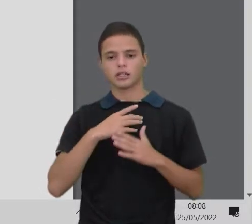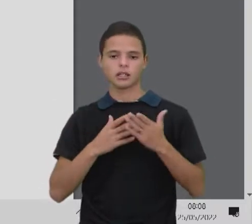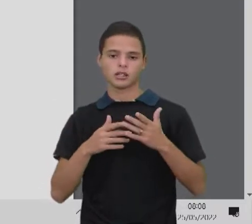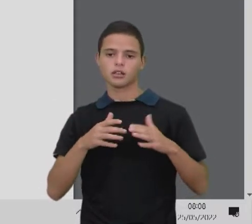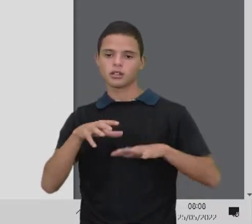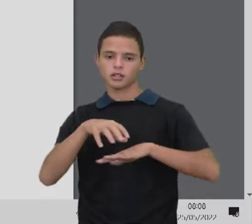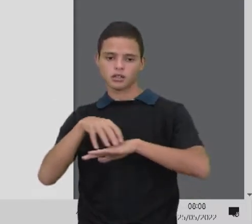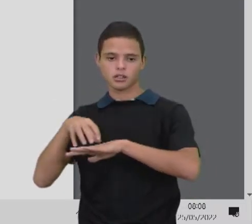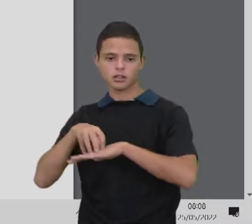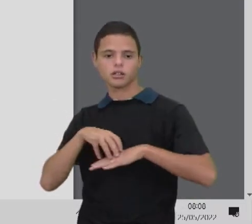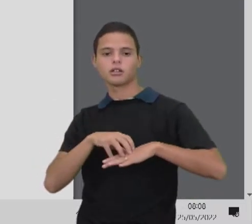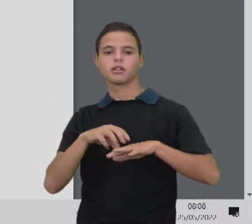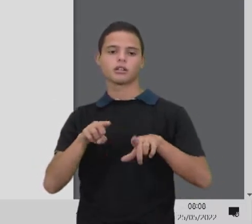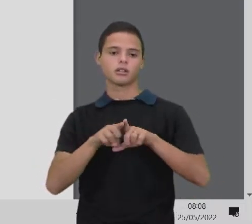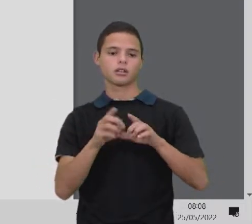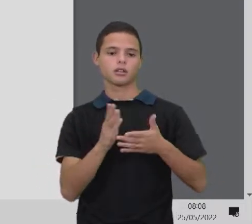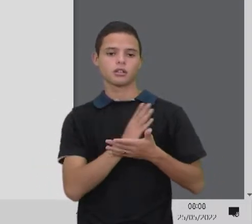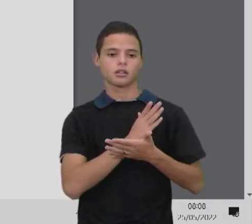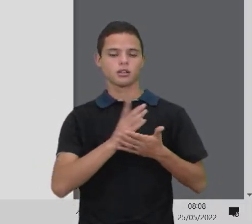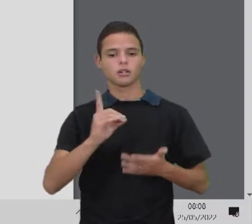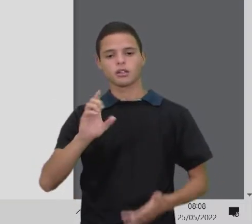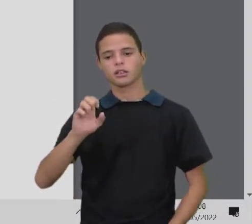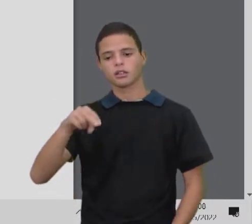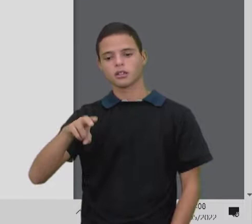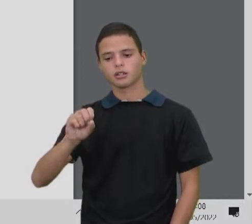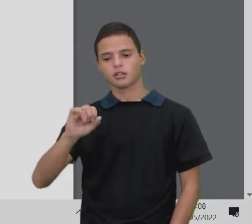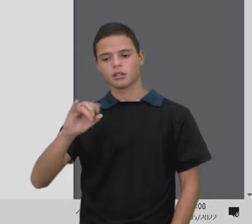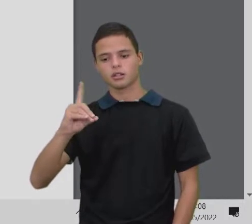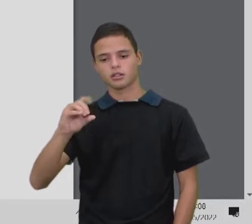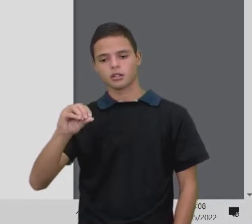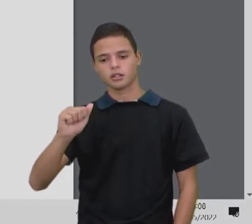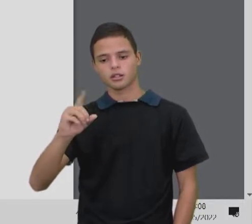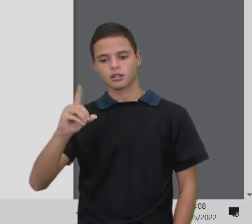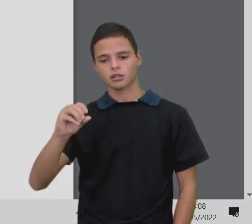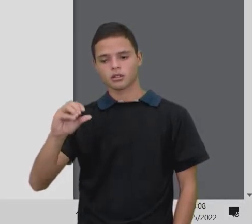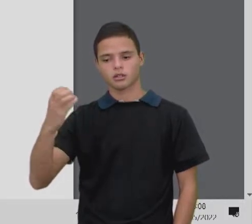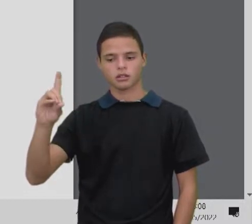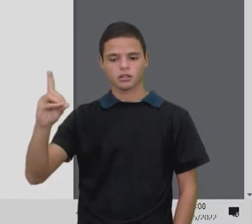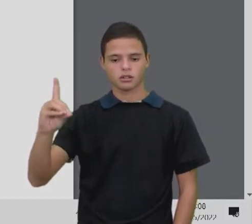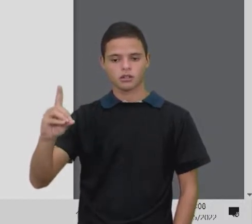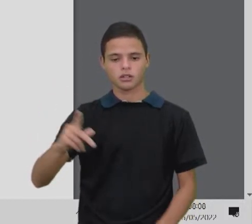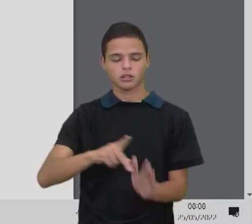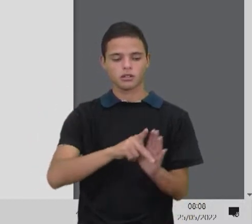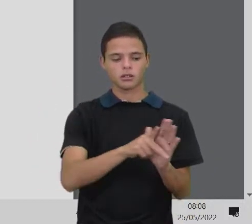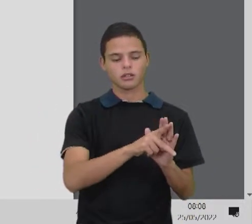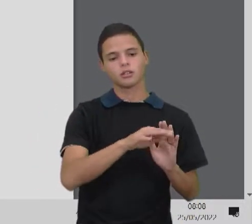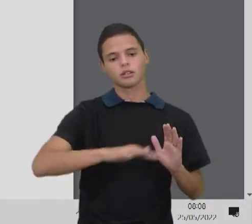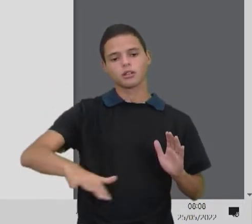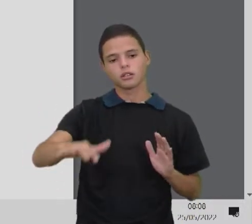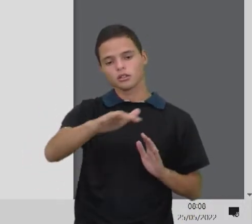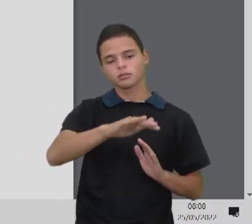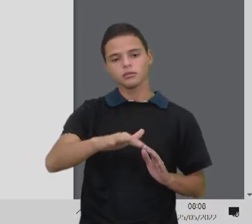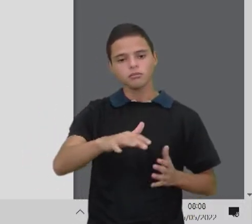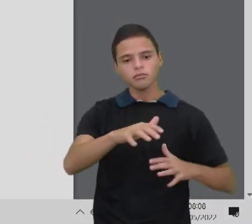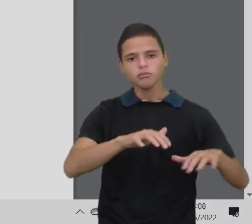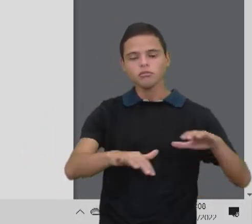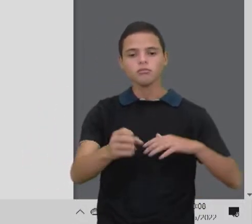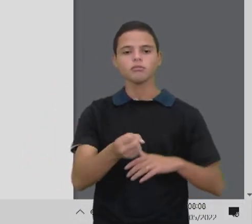E as densidades aí demográficas e construtivas, né? Então,